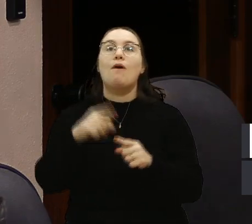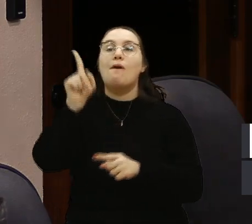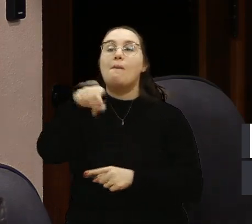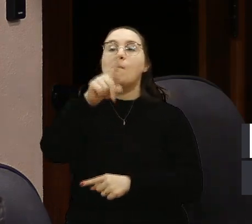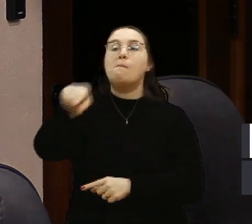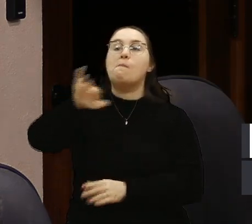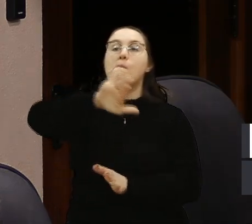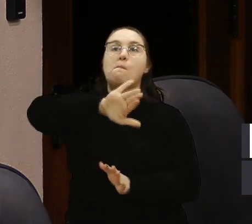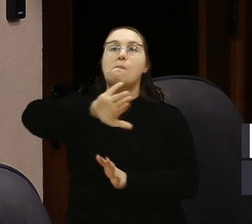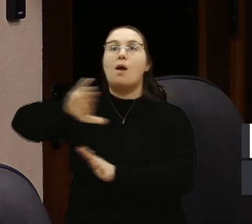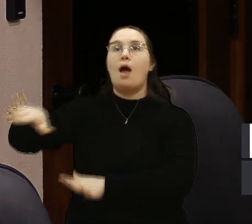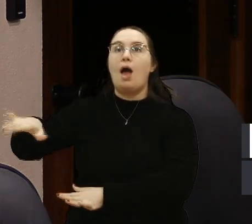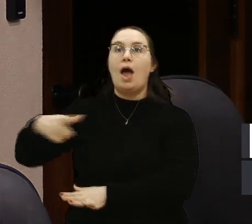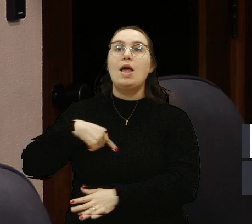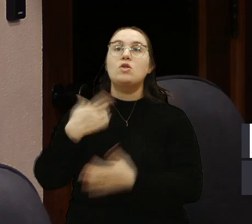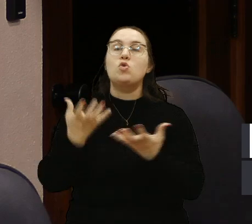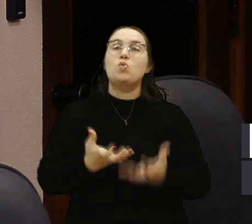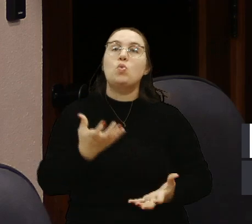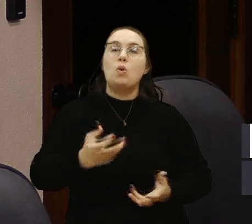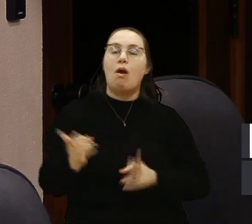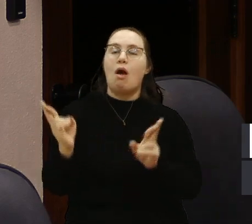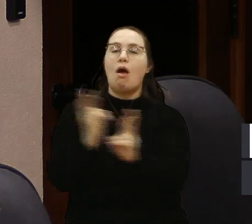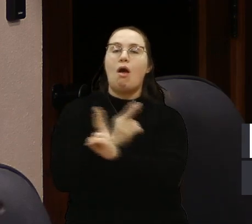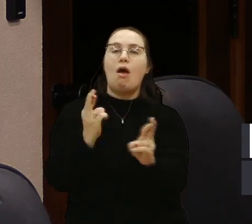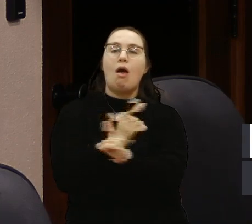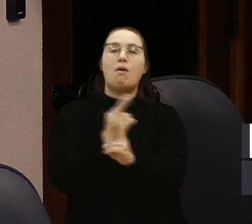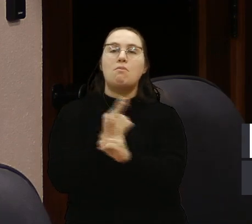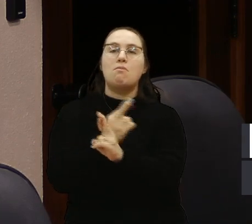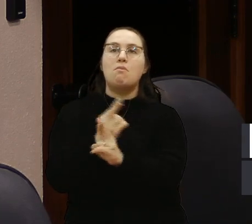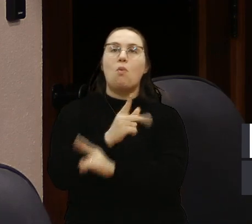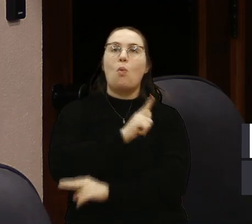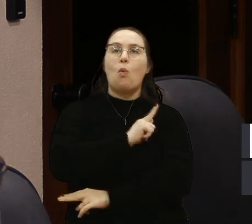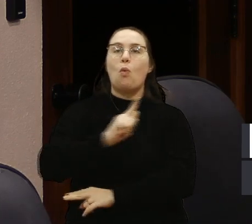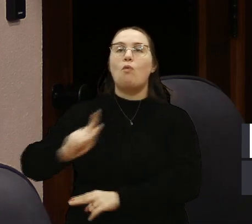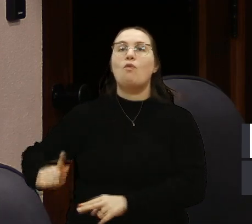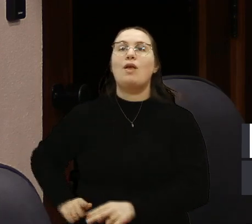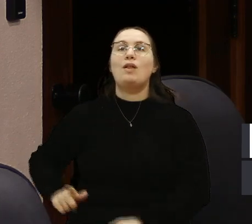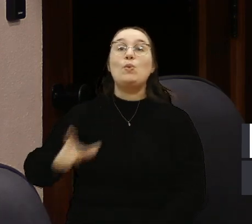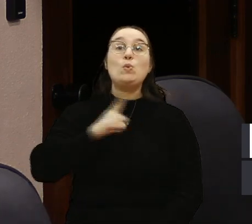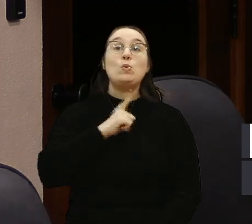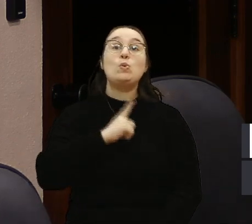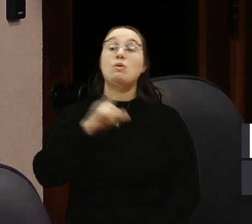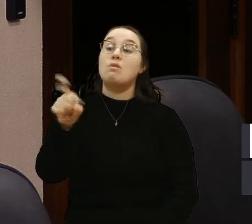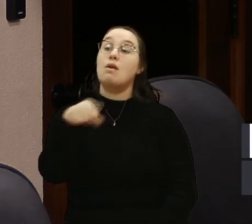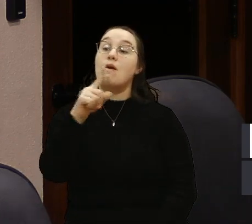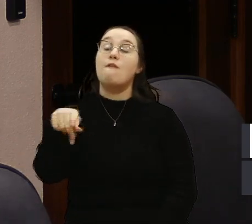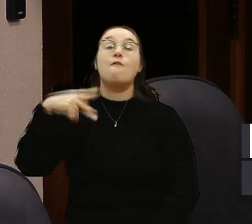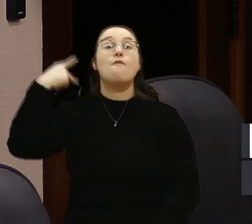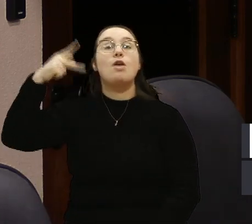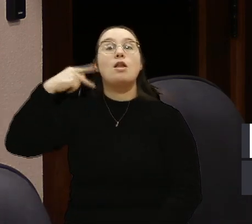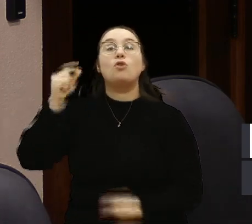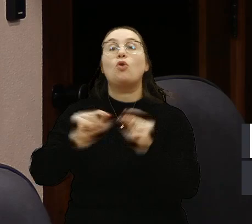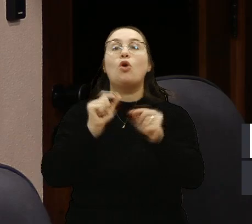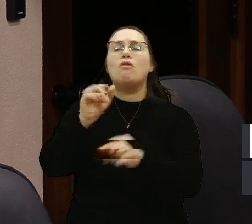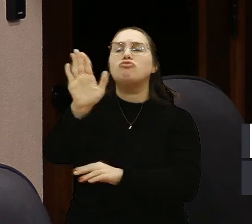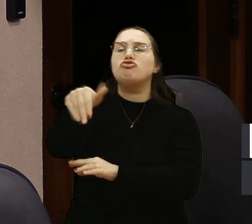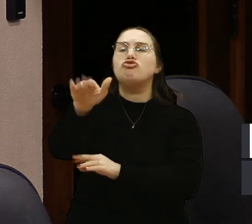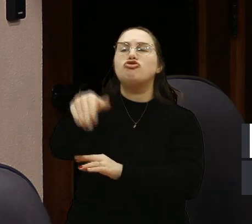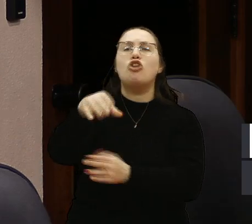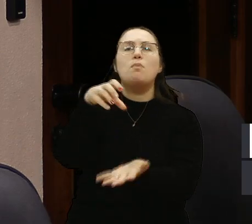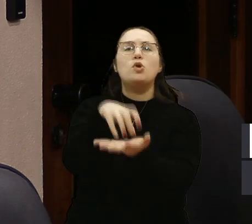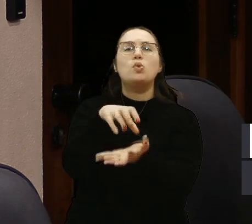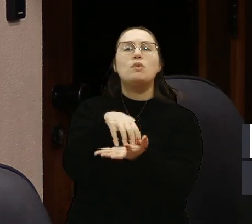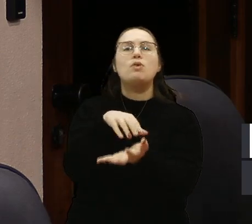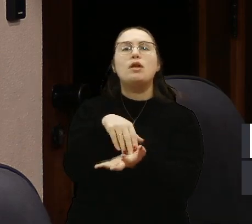tom para o senhor, se o senhor quer estabelecer uma relação republicana, se tem veto de vereador, faça o seguinte, chama o vereador aí no